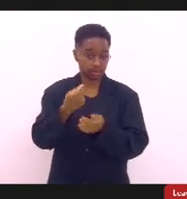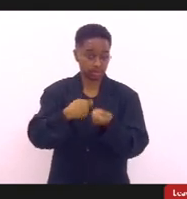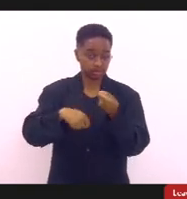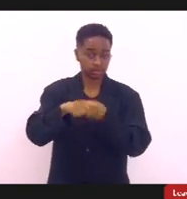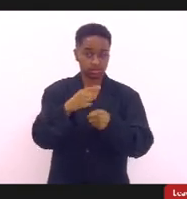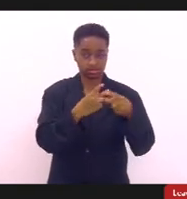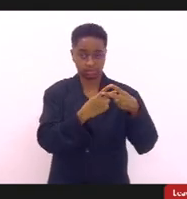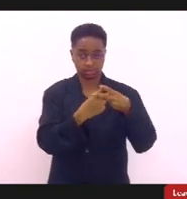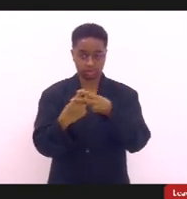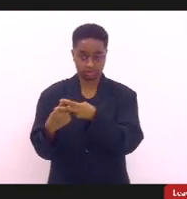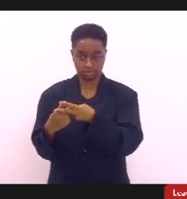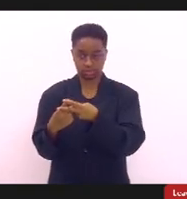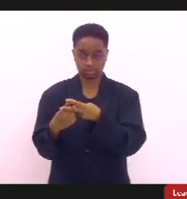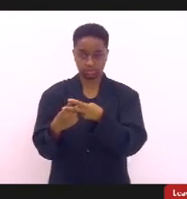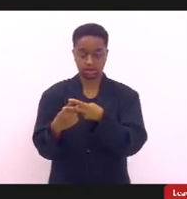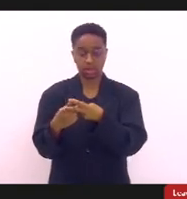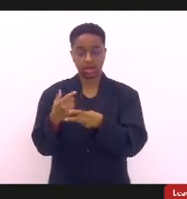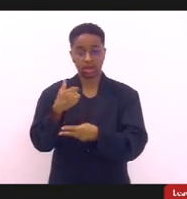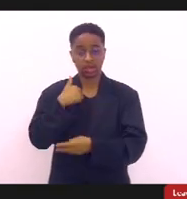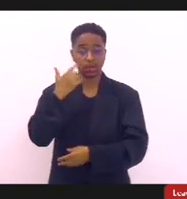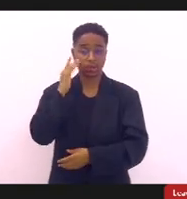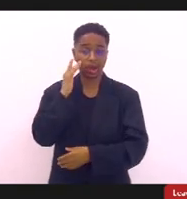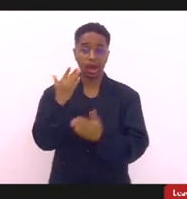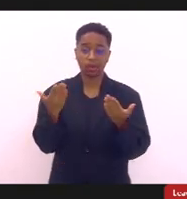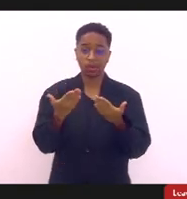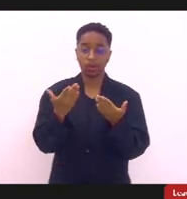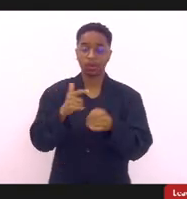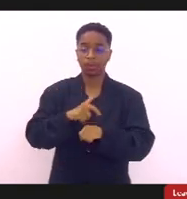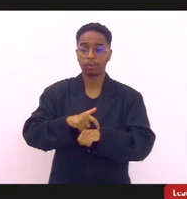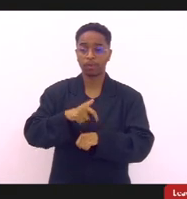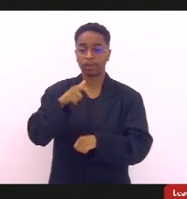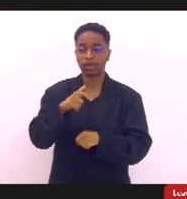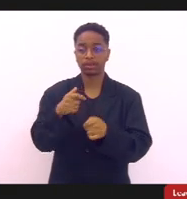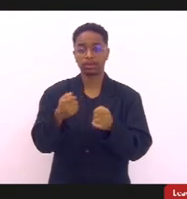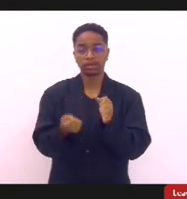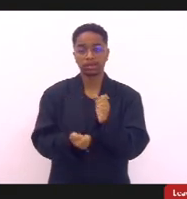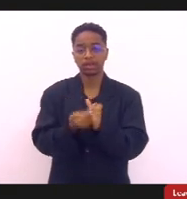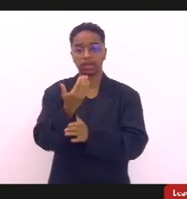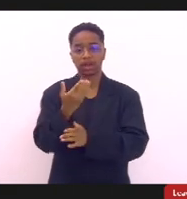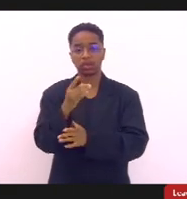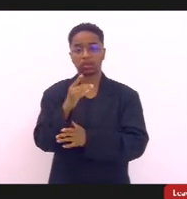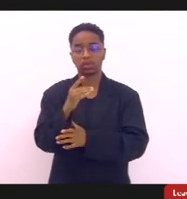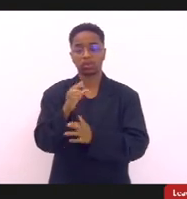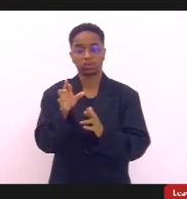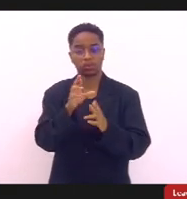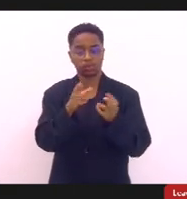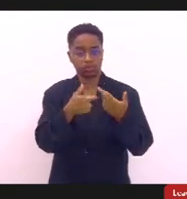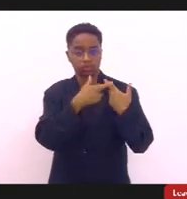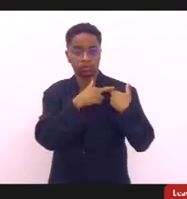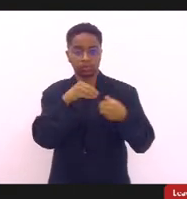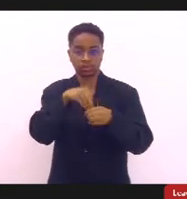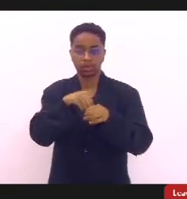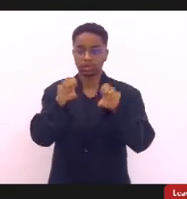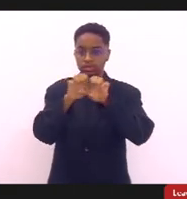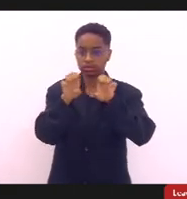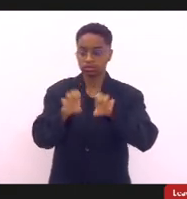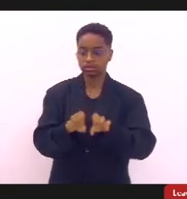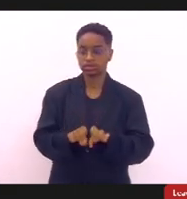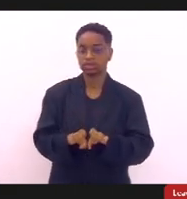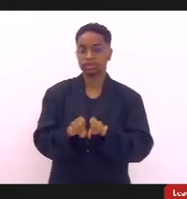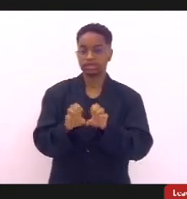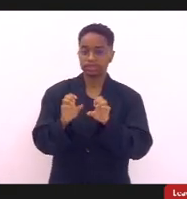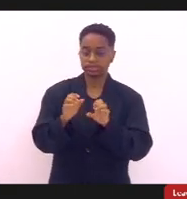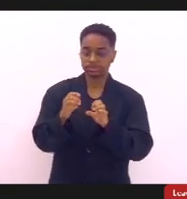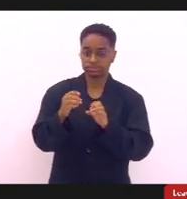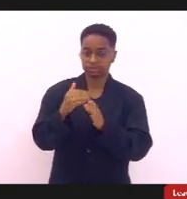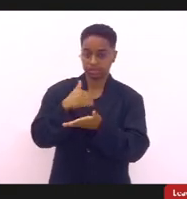Penitenciária, Lúcio, eu acho que chega a hora de criar um dono aí dentro da secretaria, da estrutura da secretaria, para cuidar exclusivamente